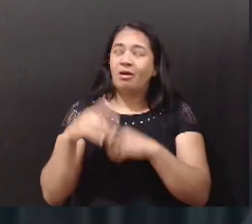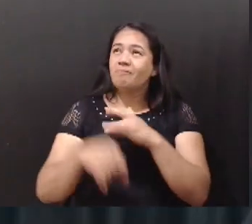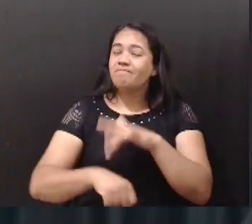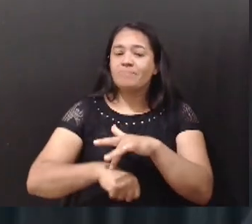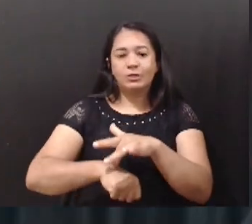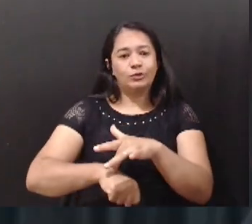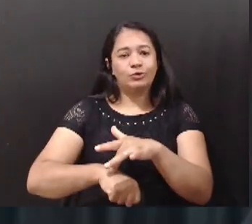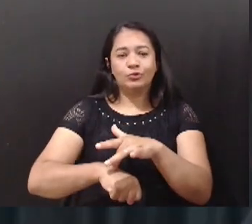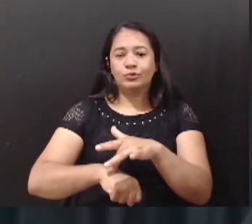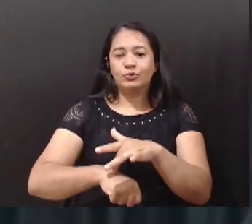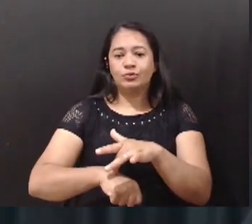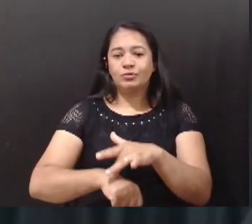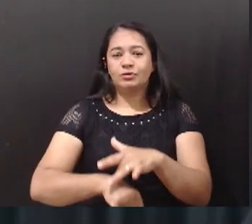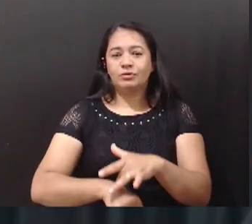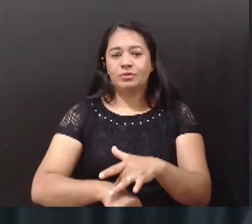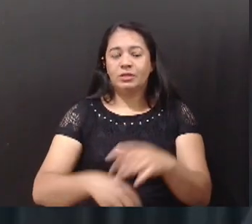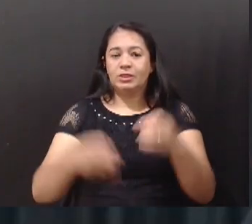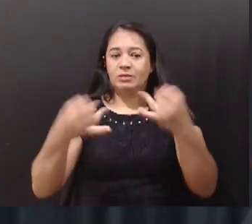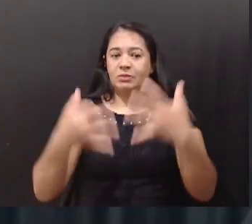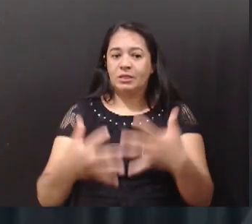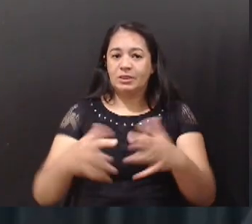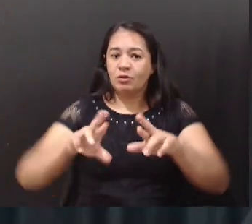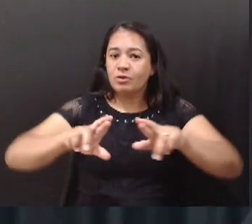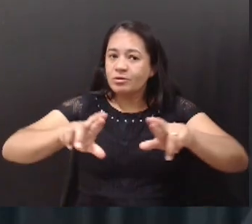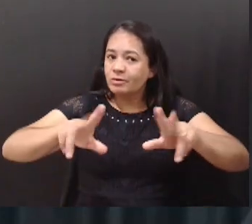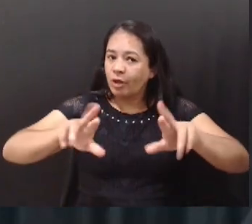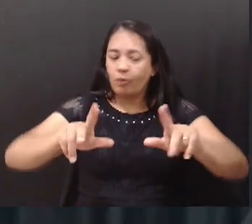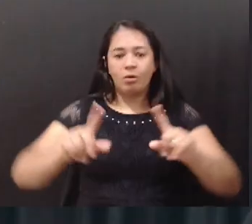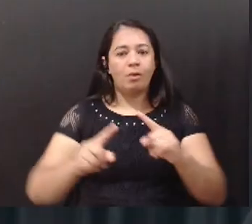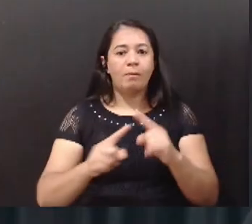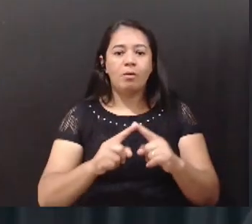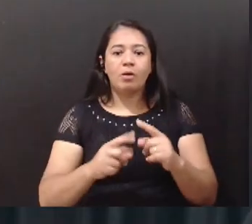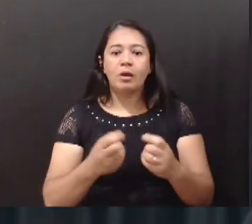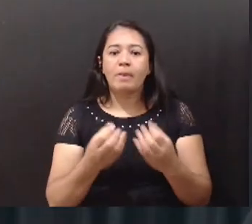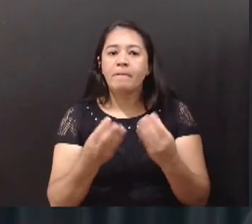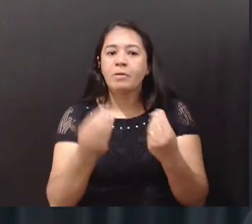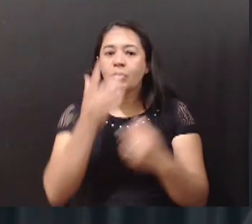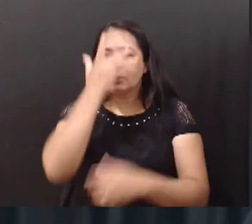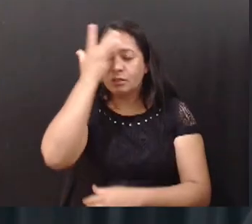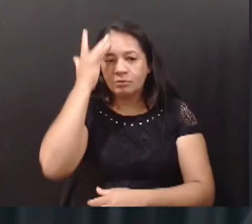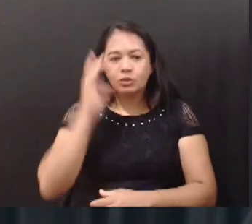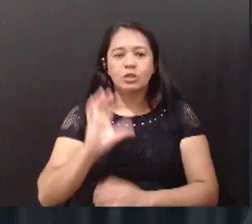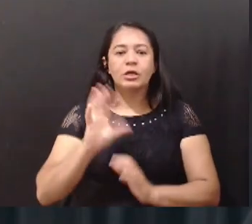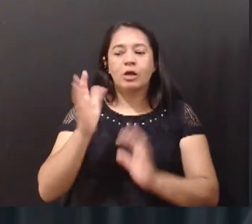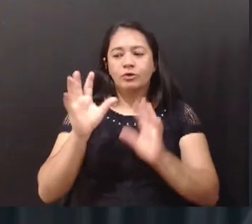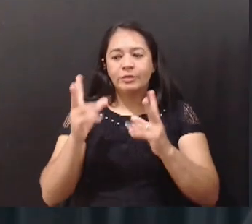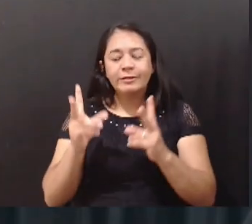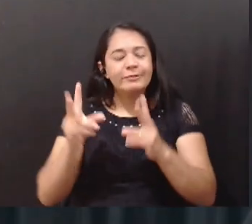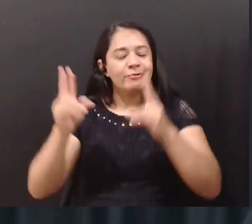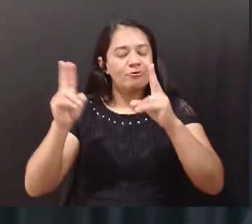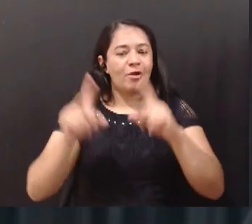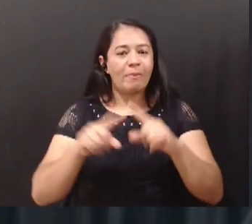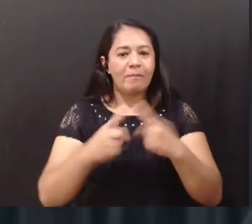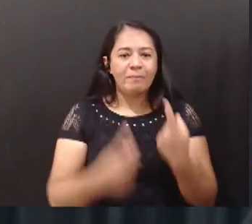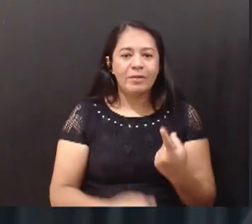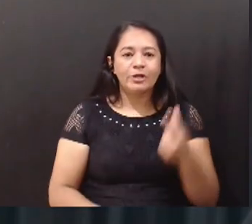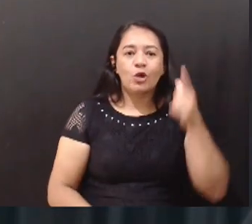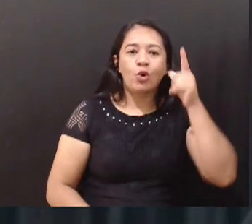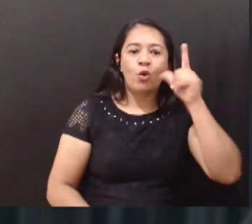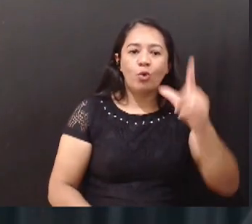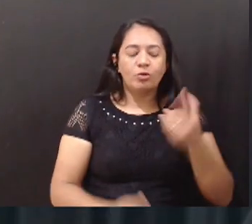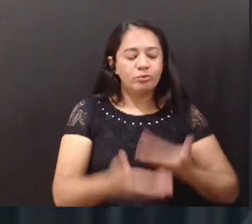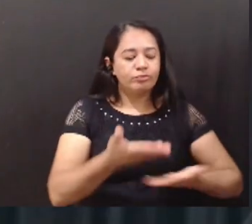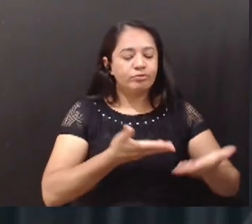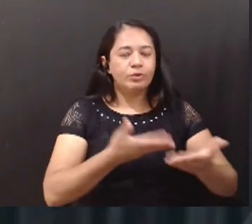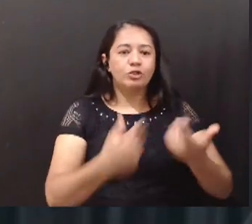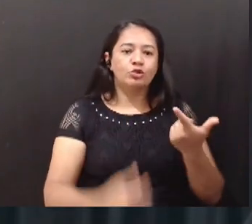uma justificativa. Porque tem muita gente que passa pelas mesmas circunstâncias e consegue lidar com isso de uma outra